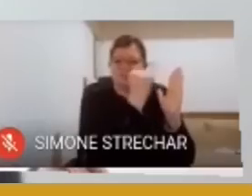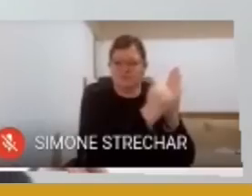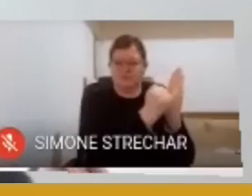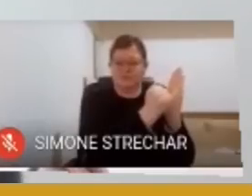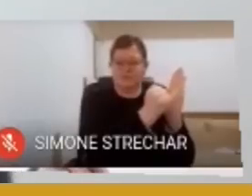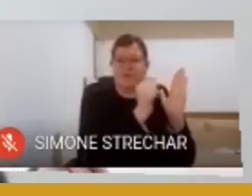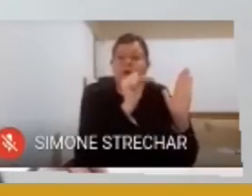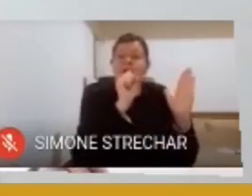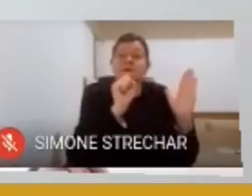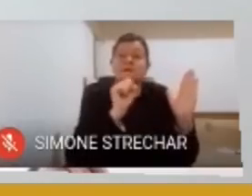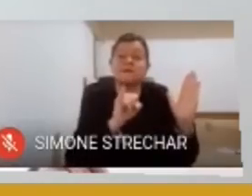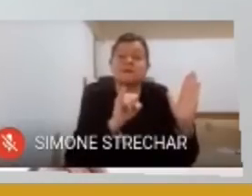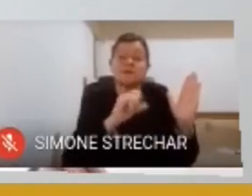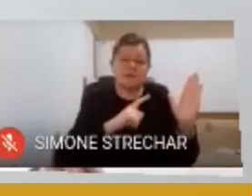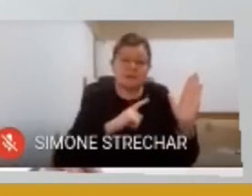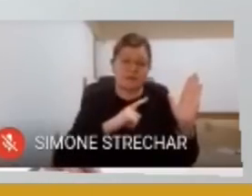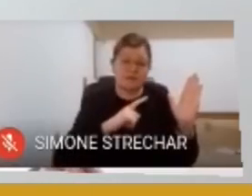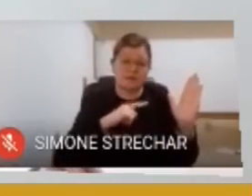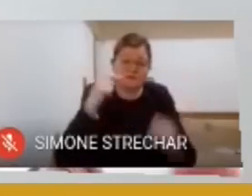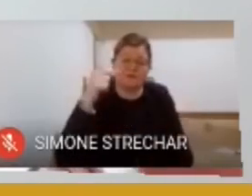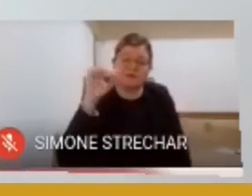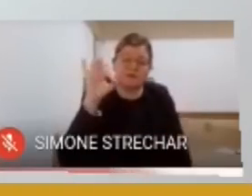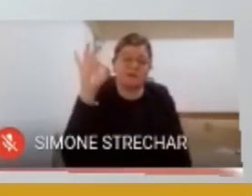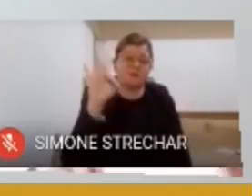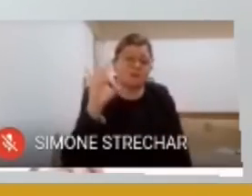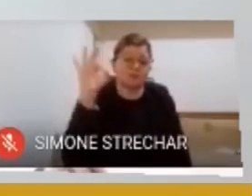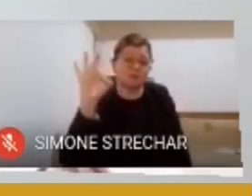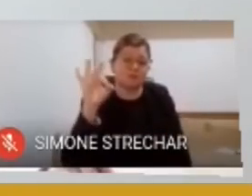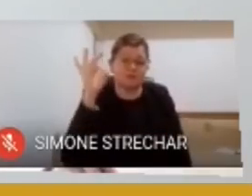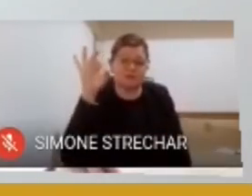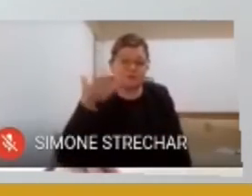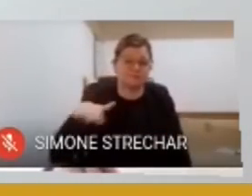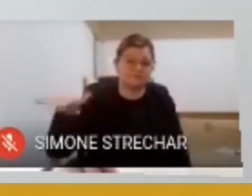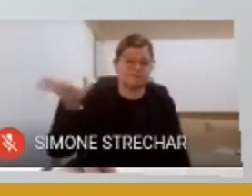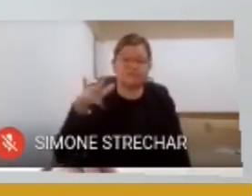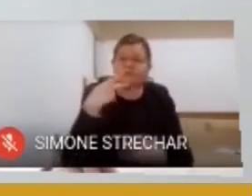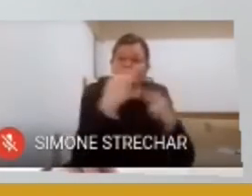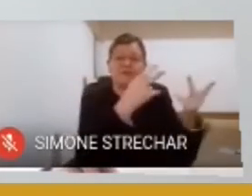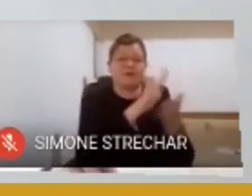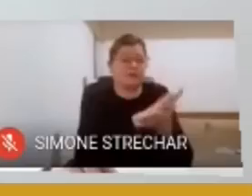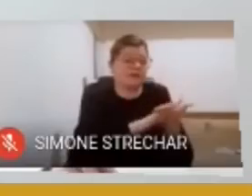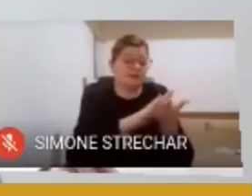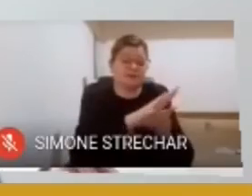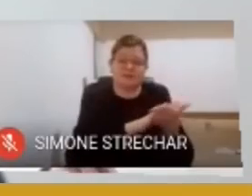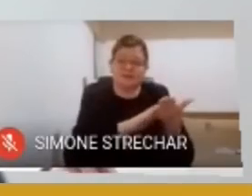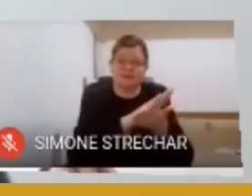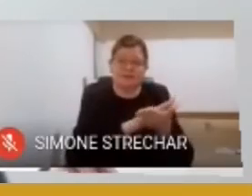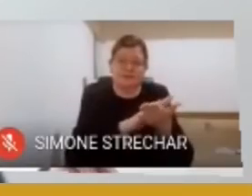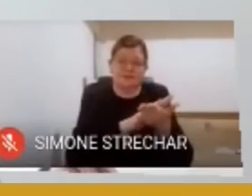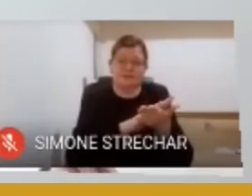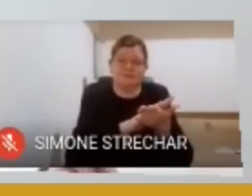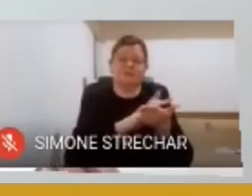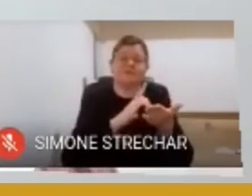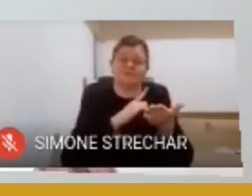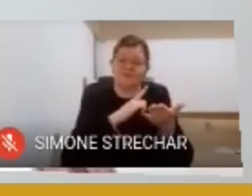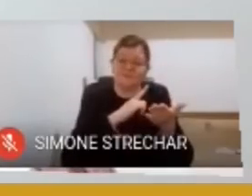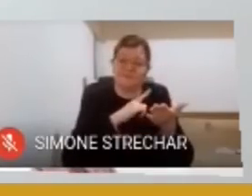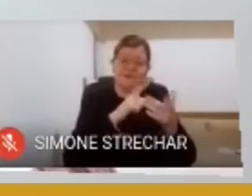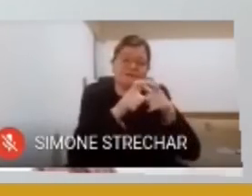número ainda muito maior, um número ainda muito mais assustador, né? Então é preciso a gente pensar o